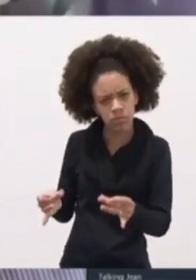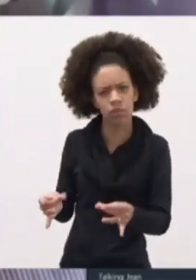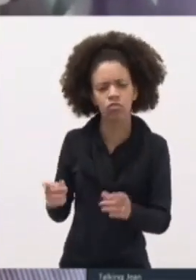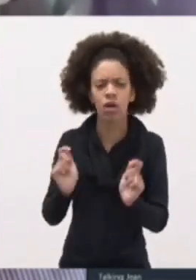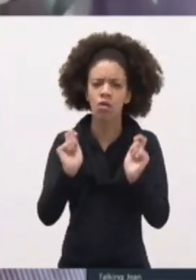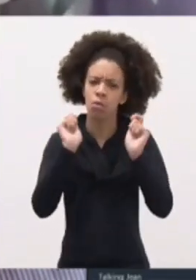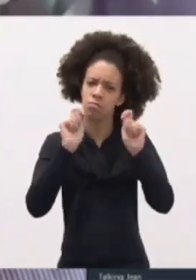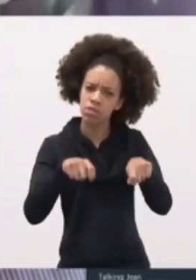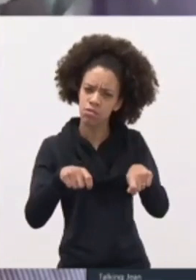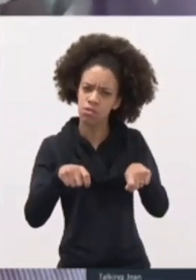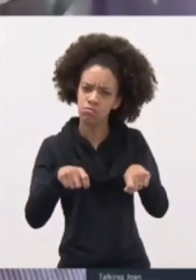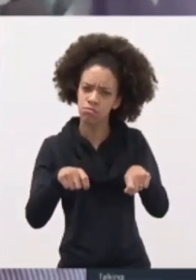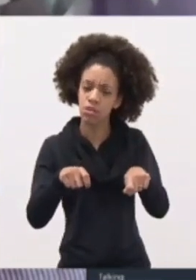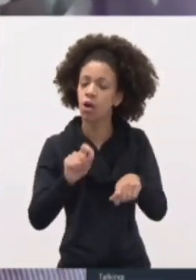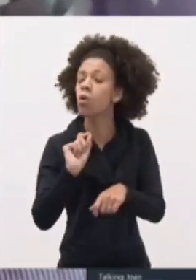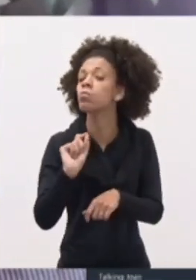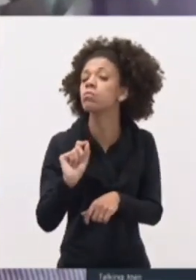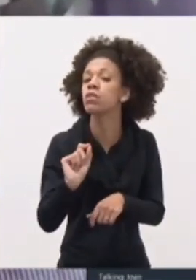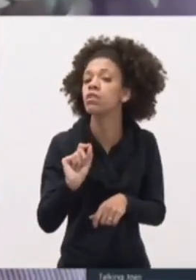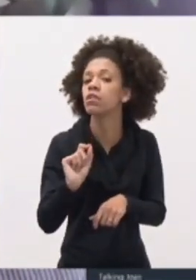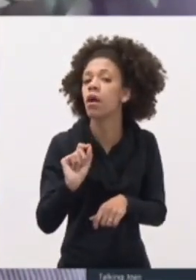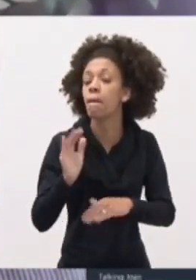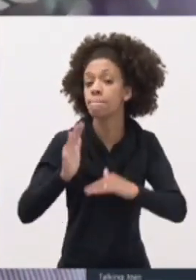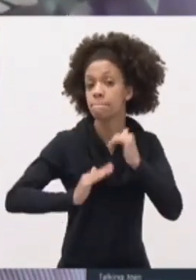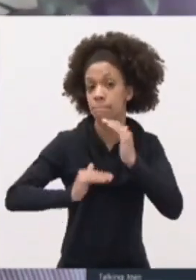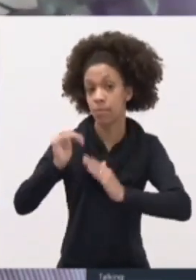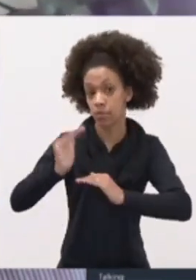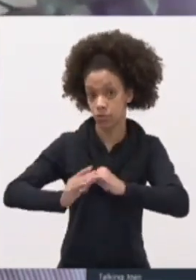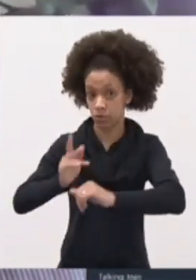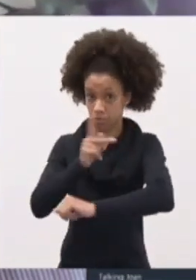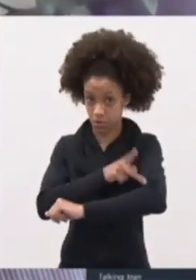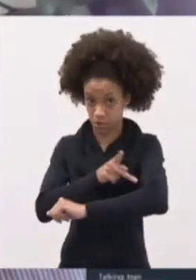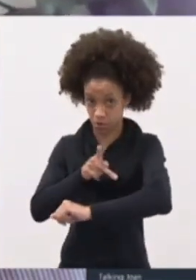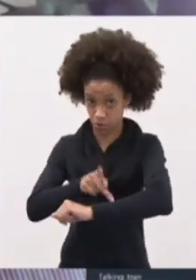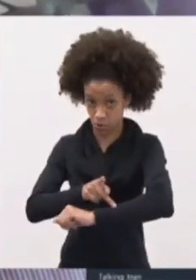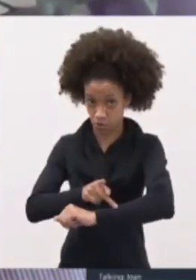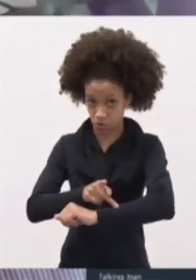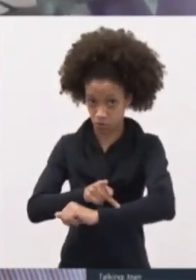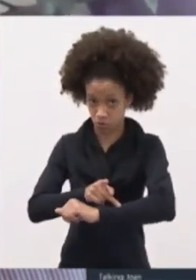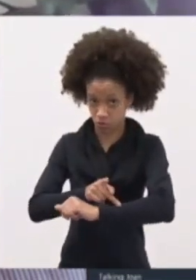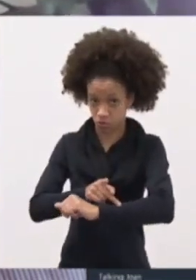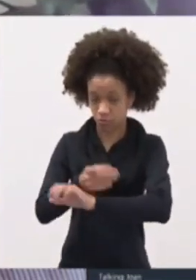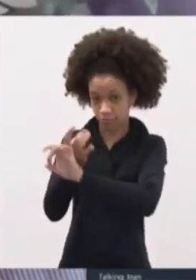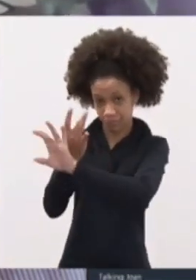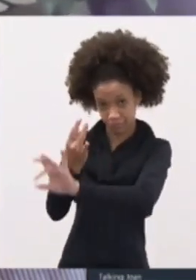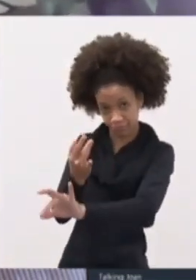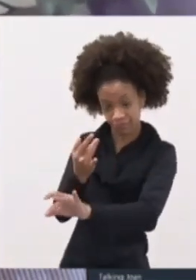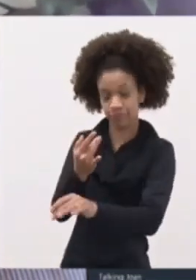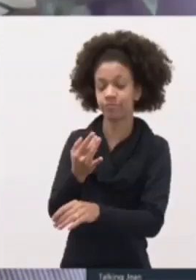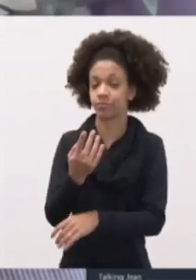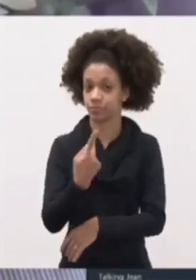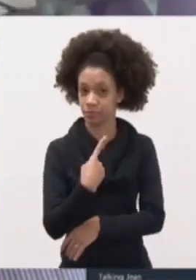competência que é a prática pedagógica. Eu vou dividir minha tela aqui com vocês,